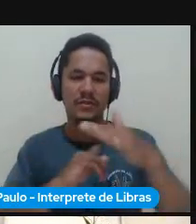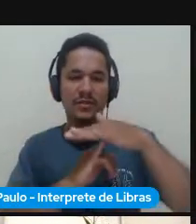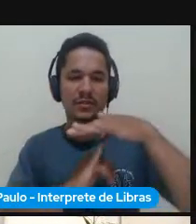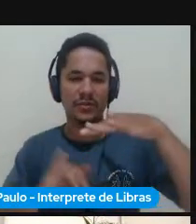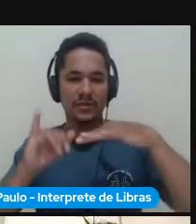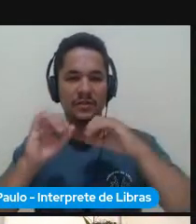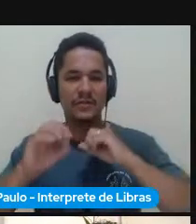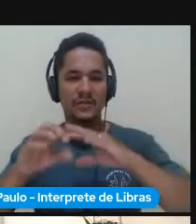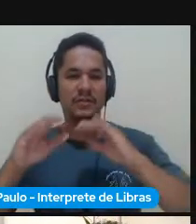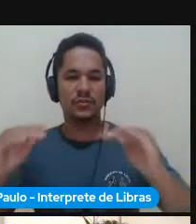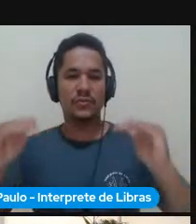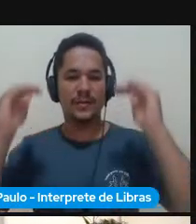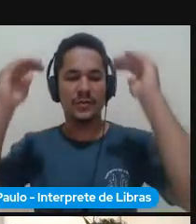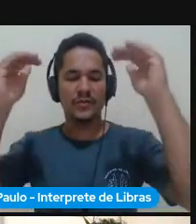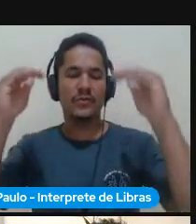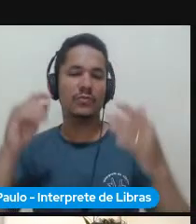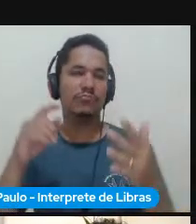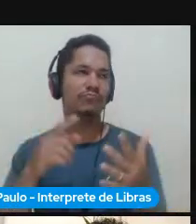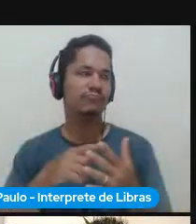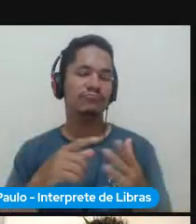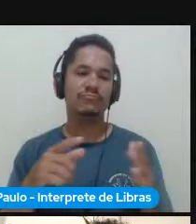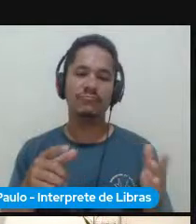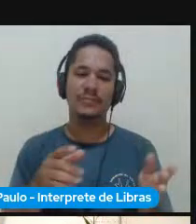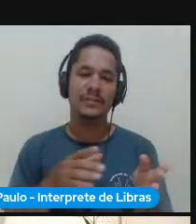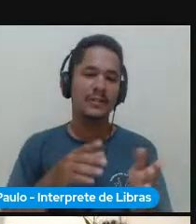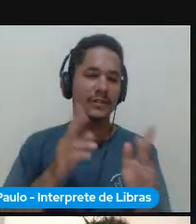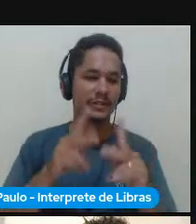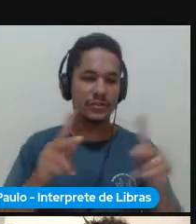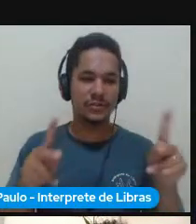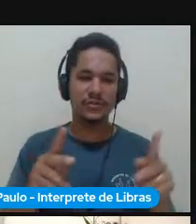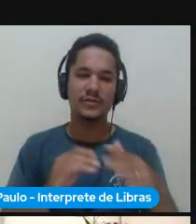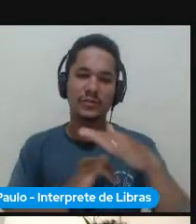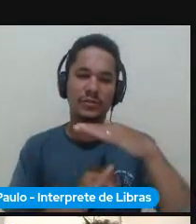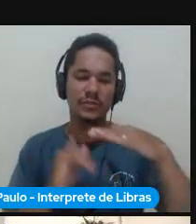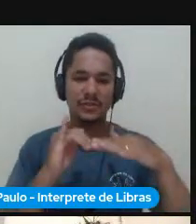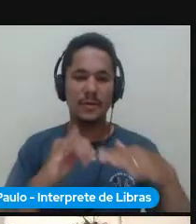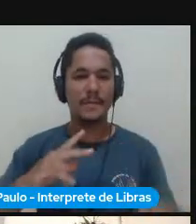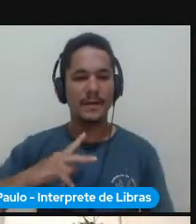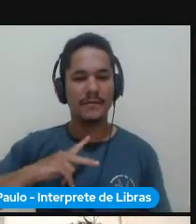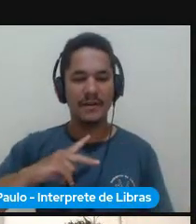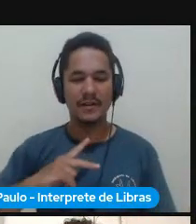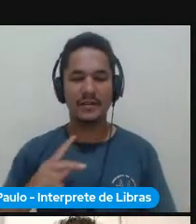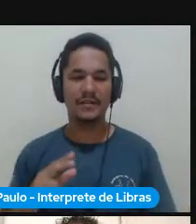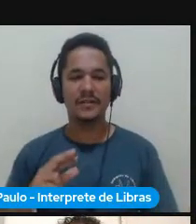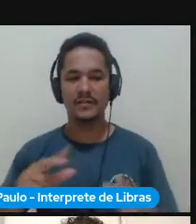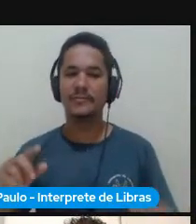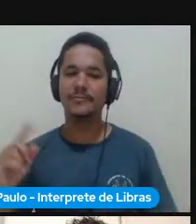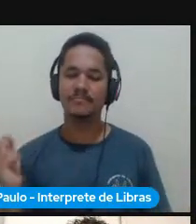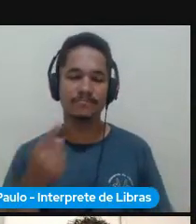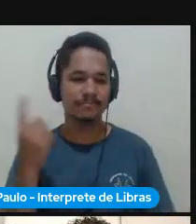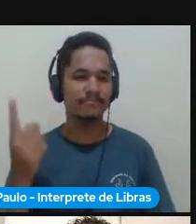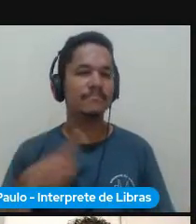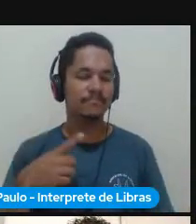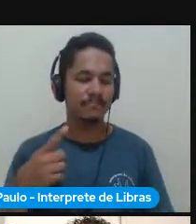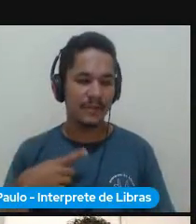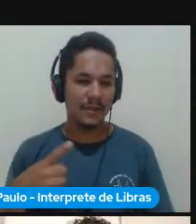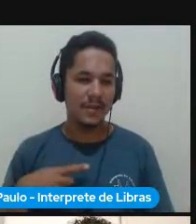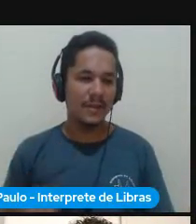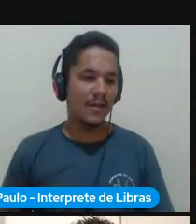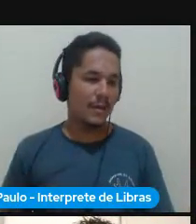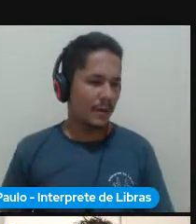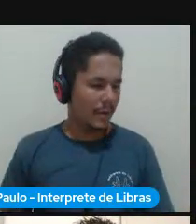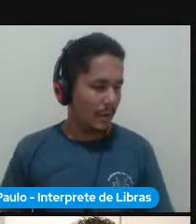privada que compõem o conselho, vão até vocês para bater um papo também. Nós estamos super em discussão, né? Eu vou postar lá